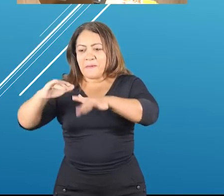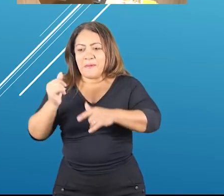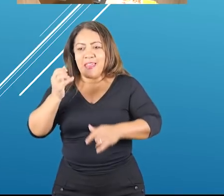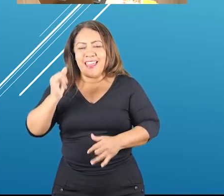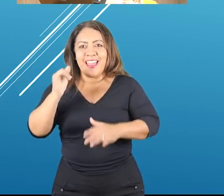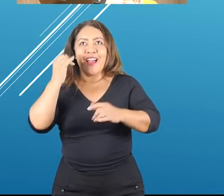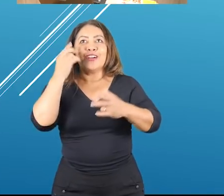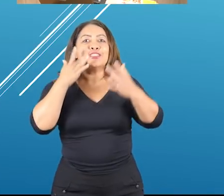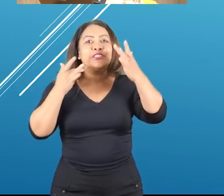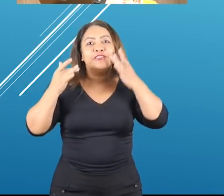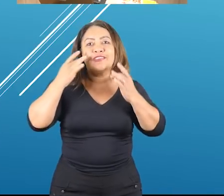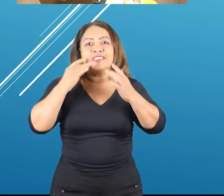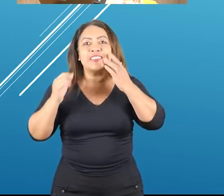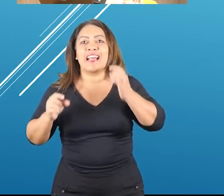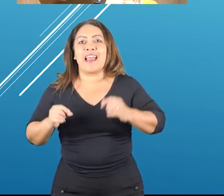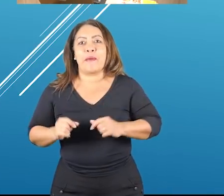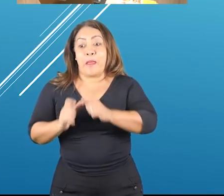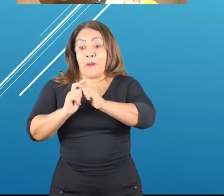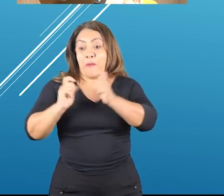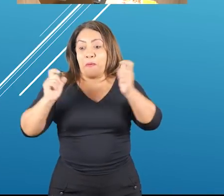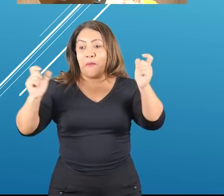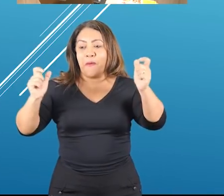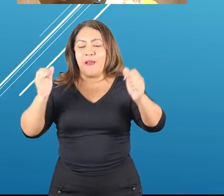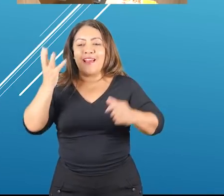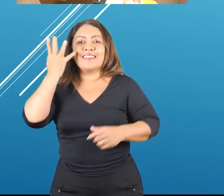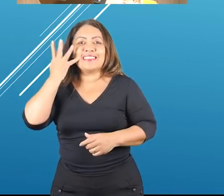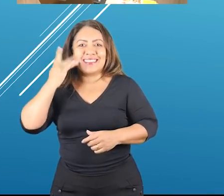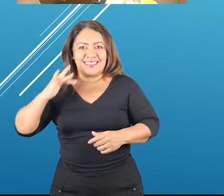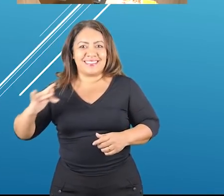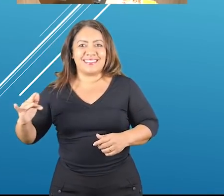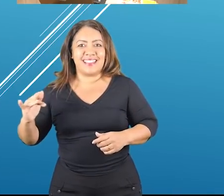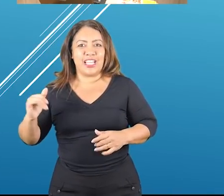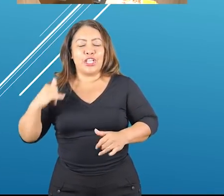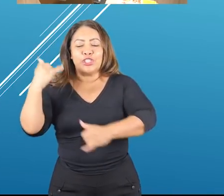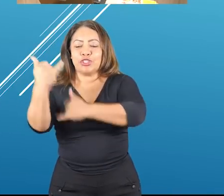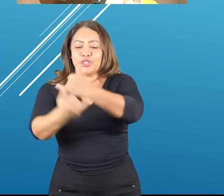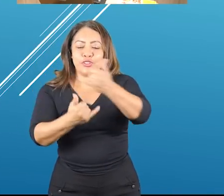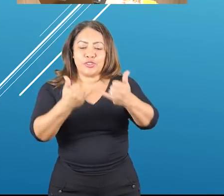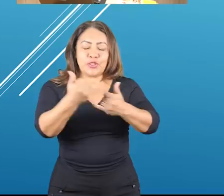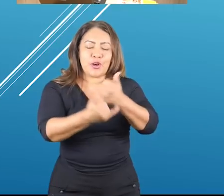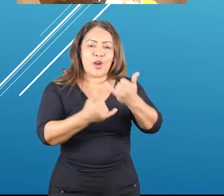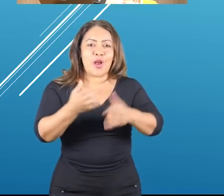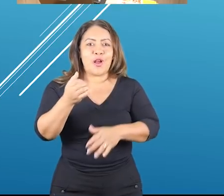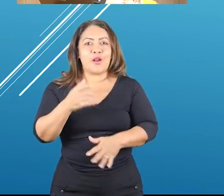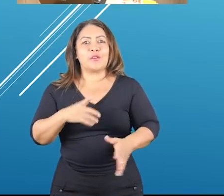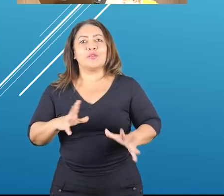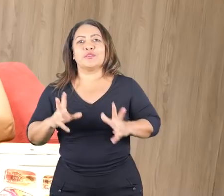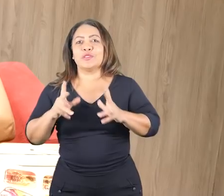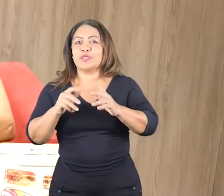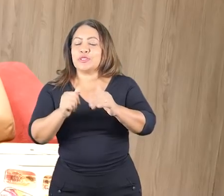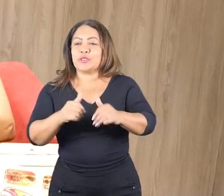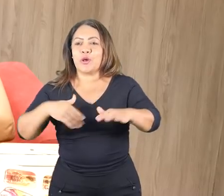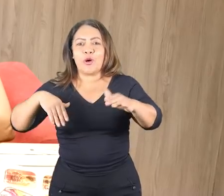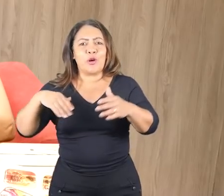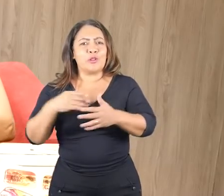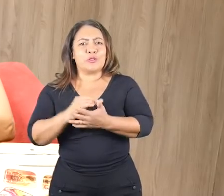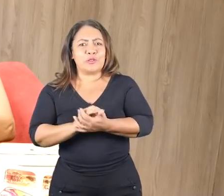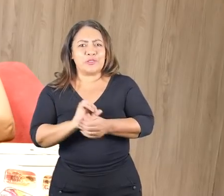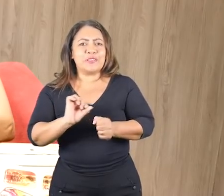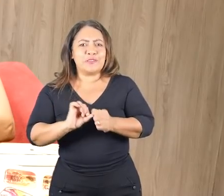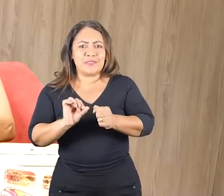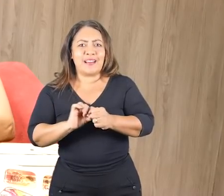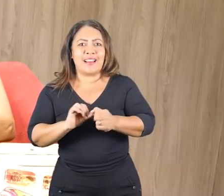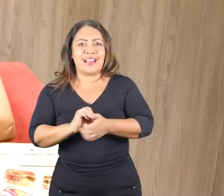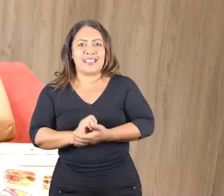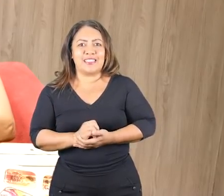que tentaremos ampliar o repertório das crianças, e os jogos e brincadeiras, que é importante que as